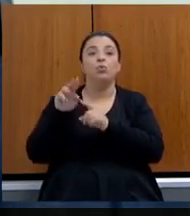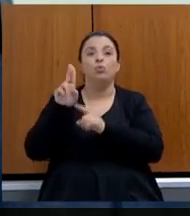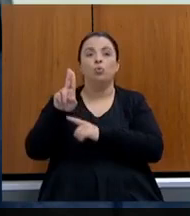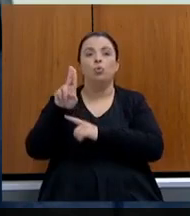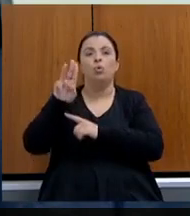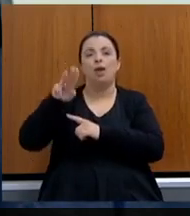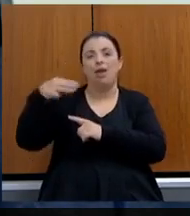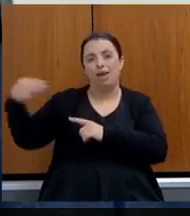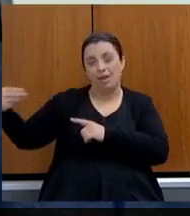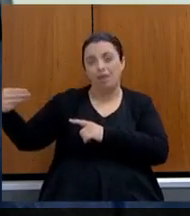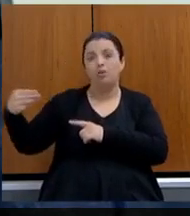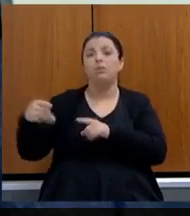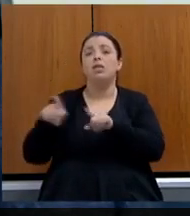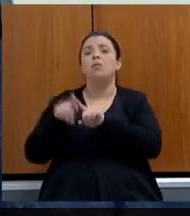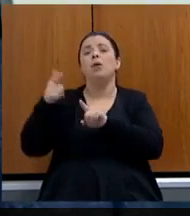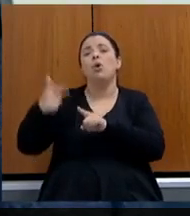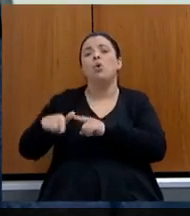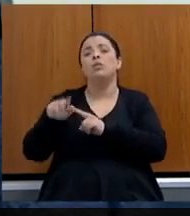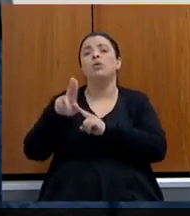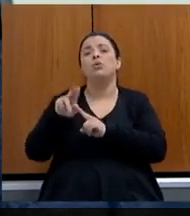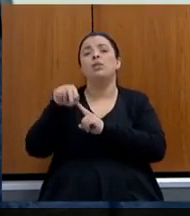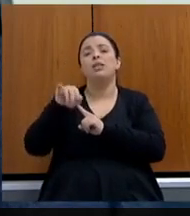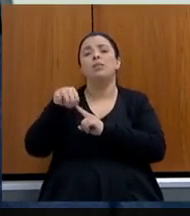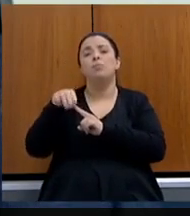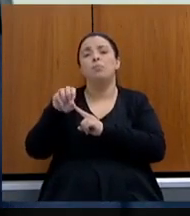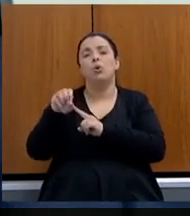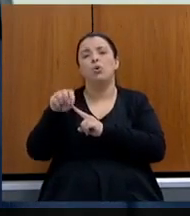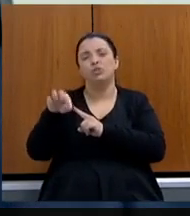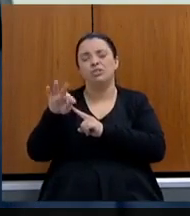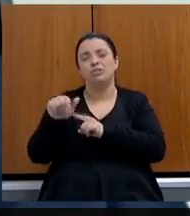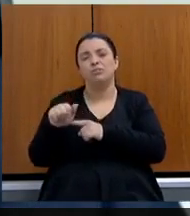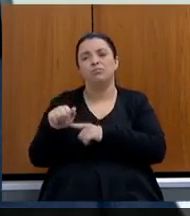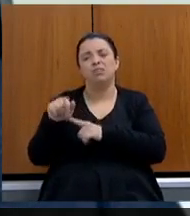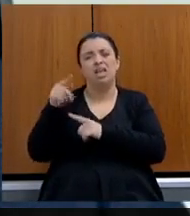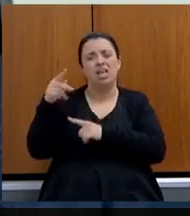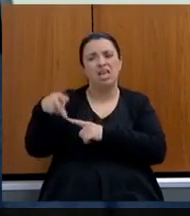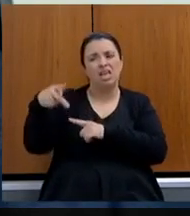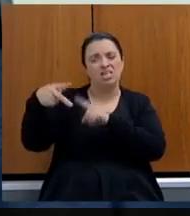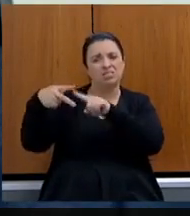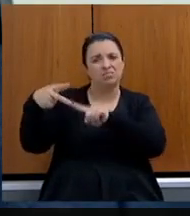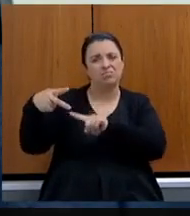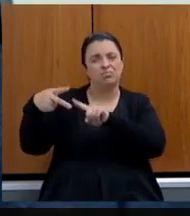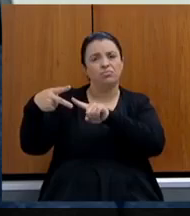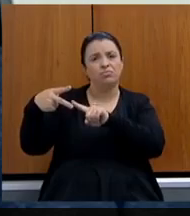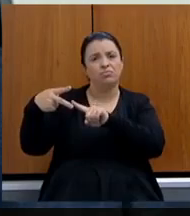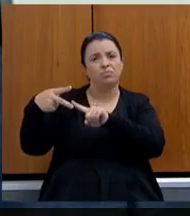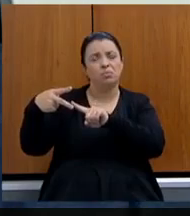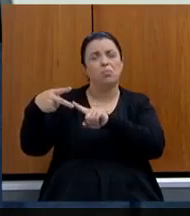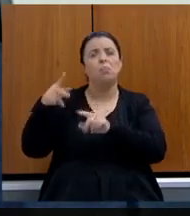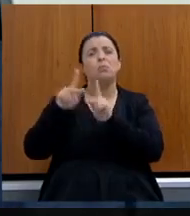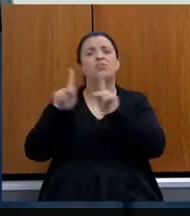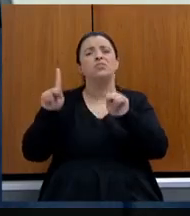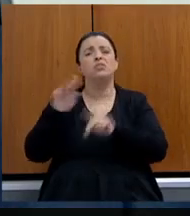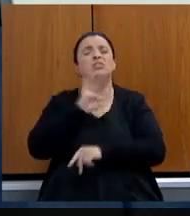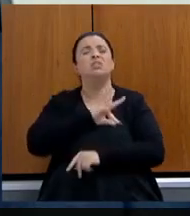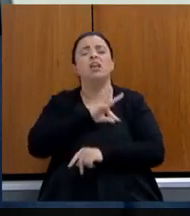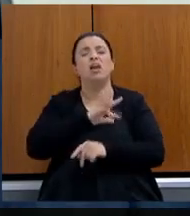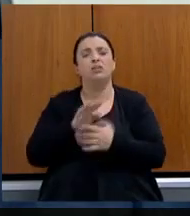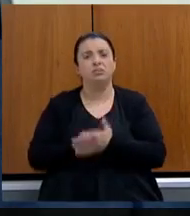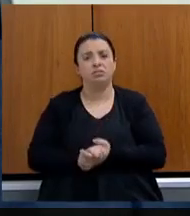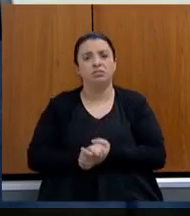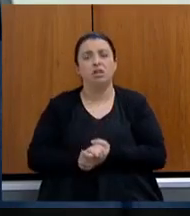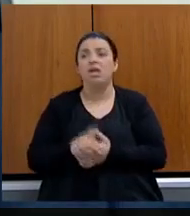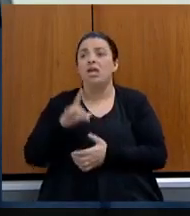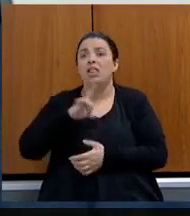com relação à a pena de